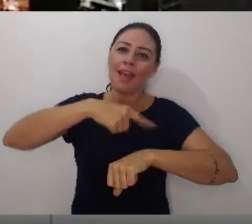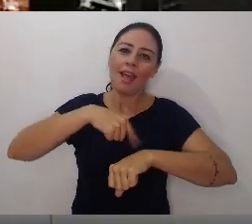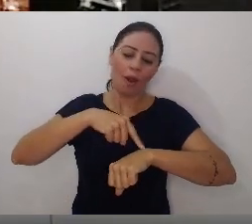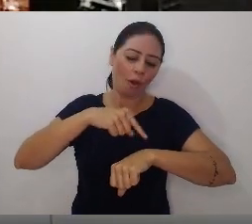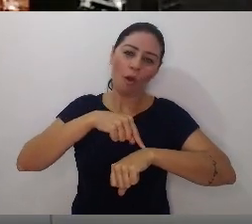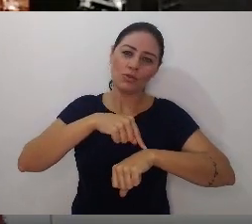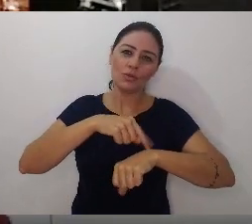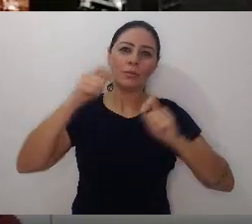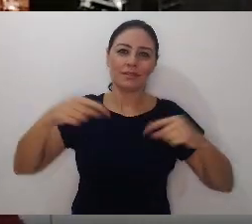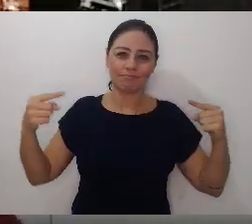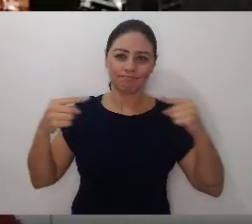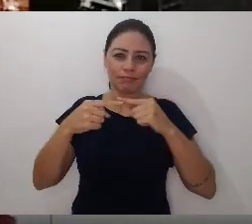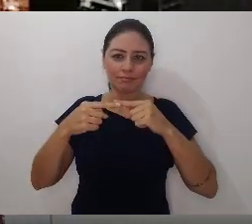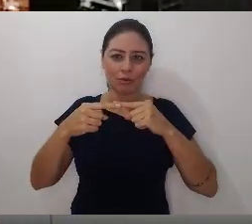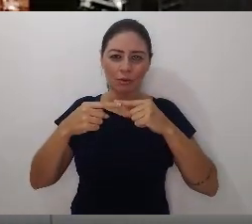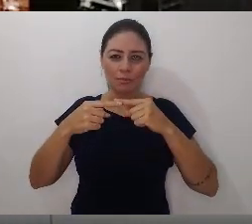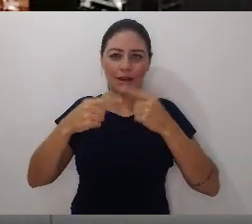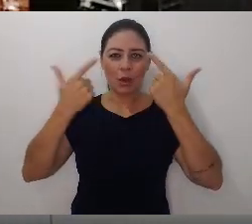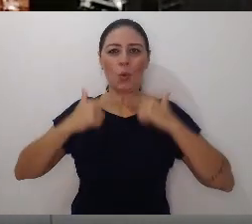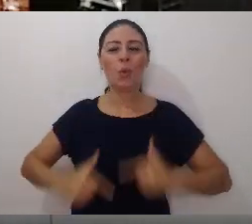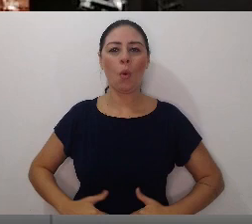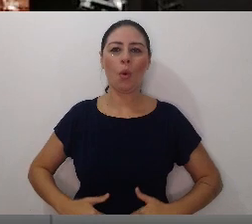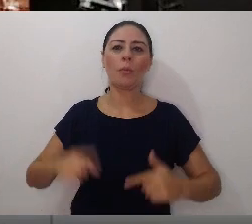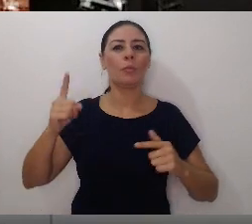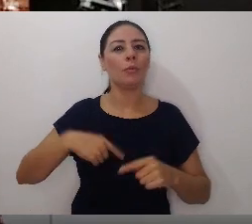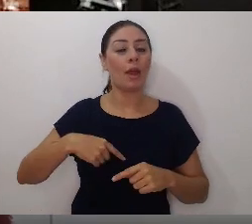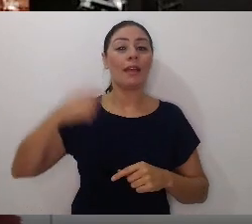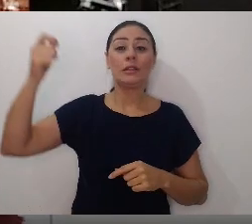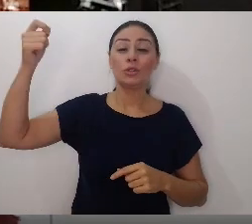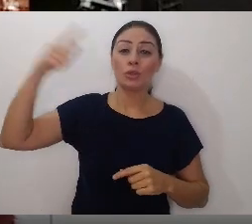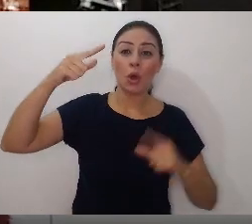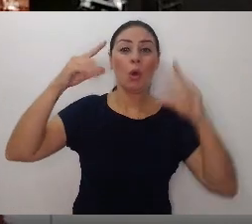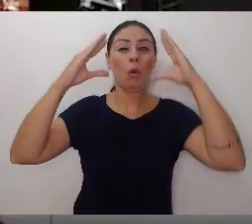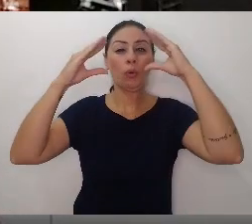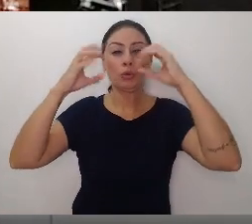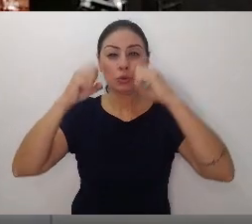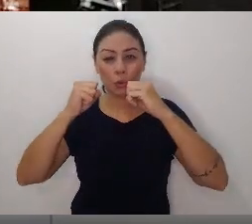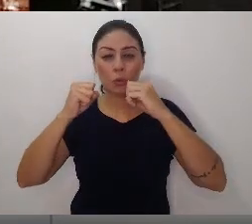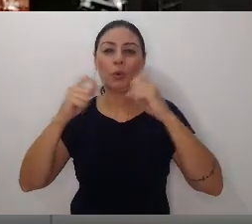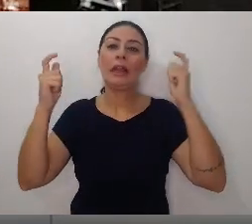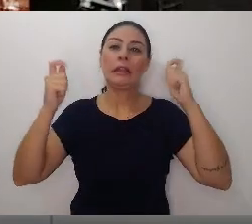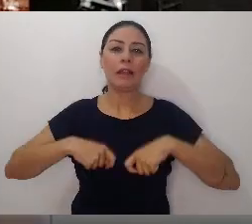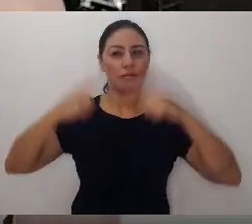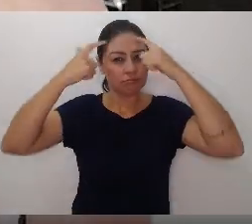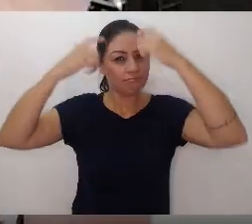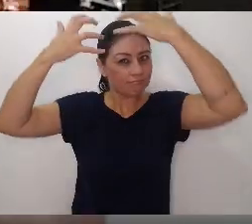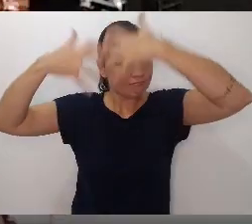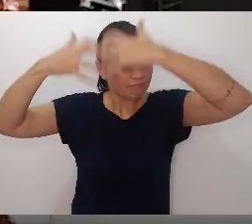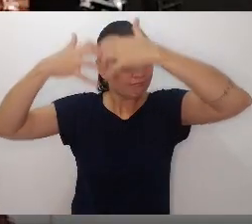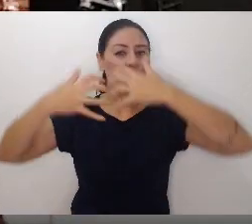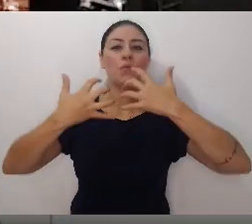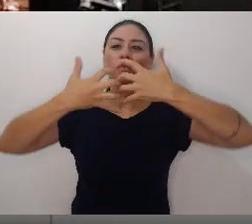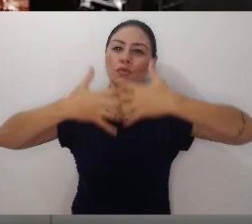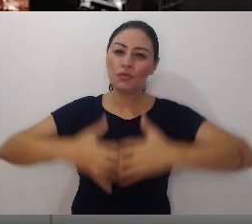ser, porque o relógio biológico, ele tem que casar com a luminosidade do dia, para que todas as